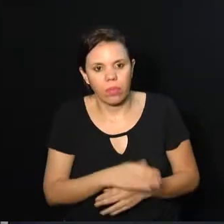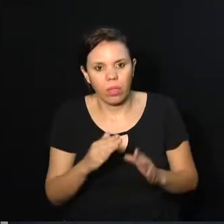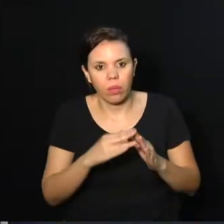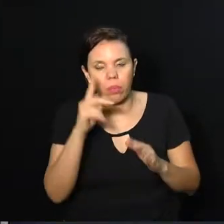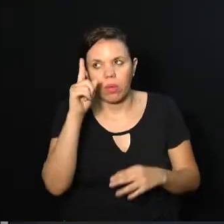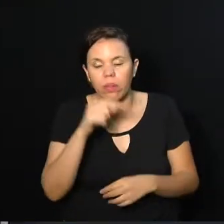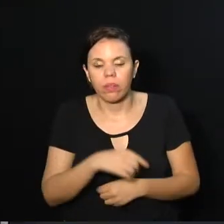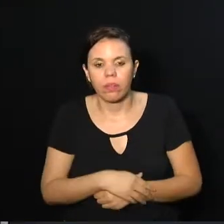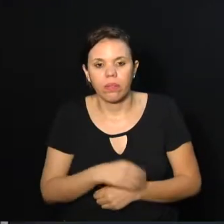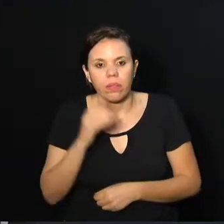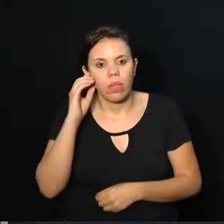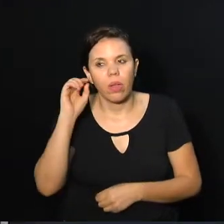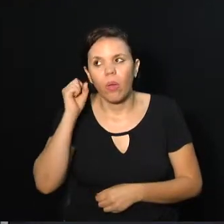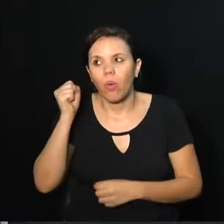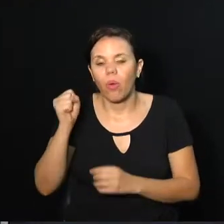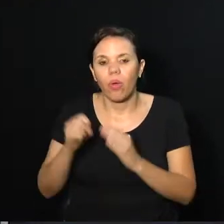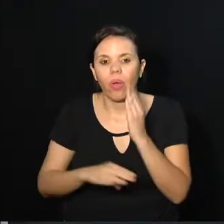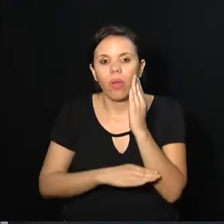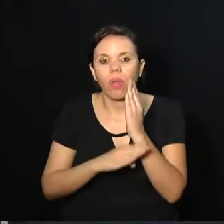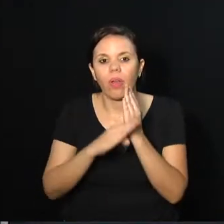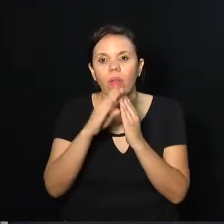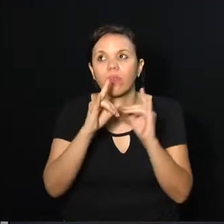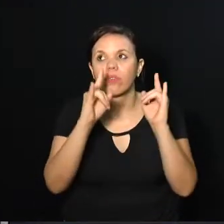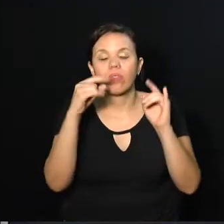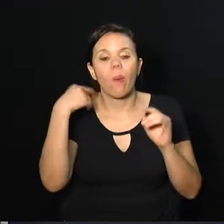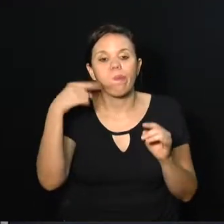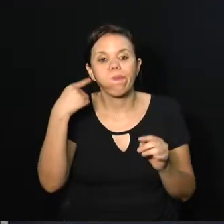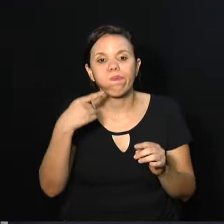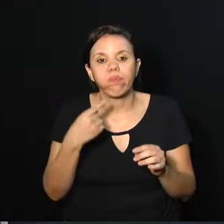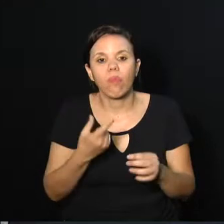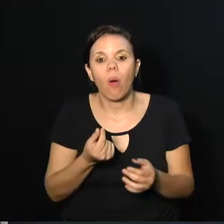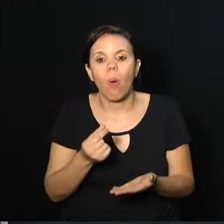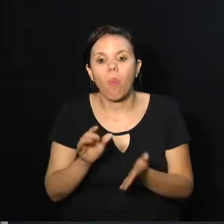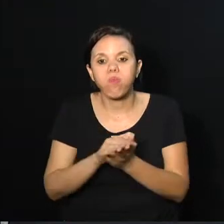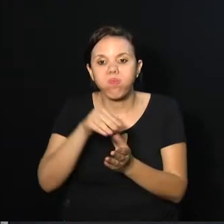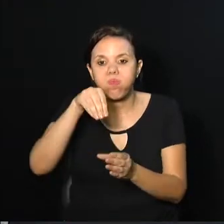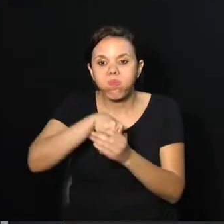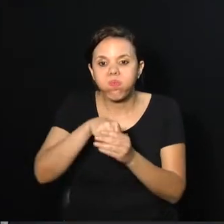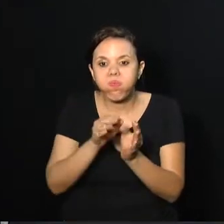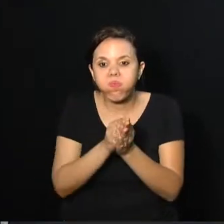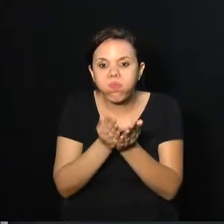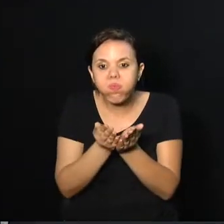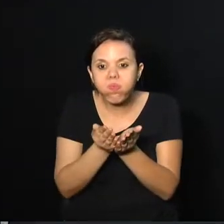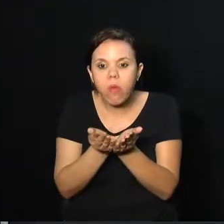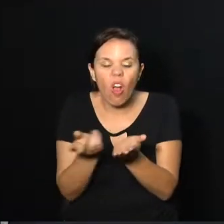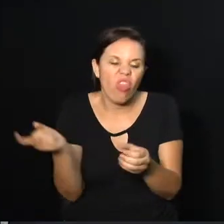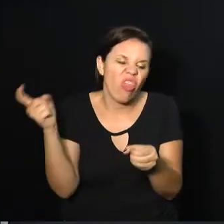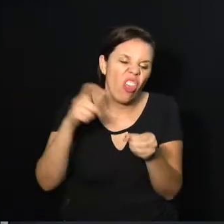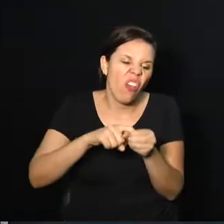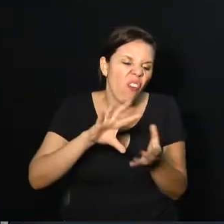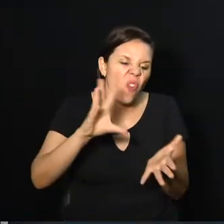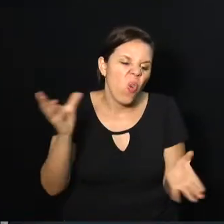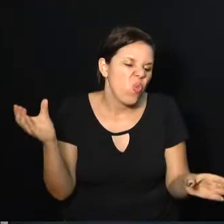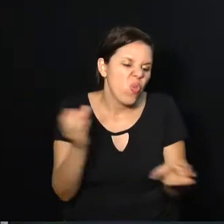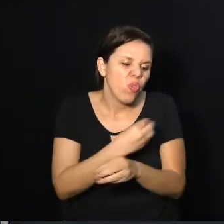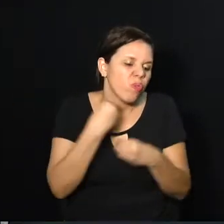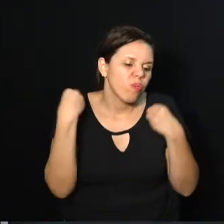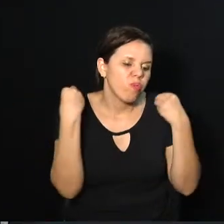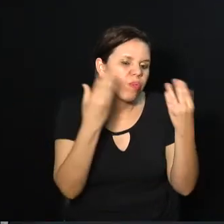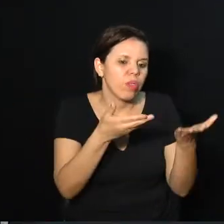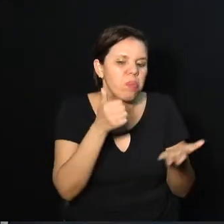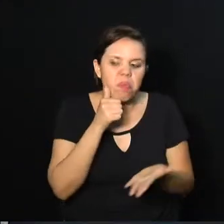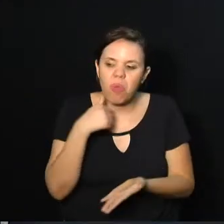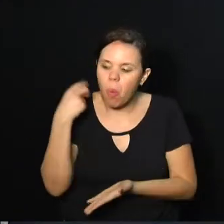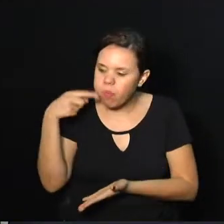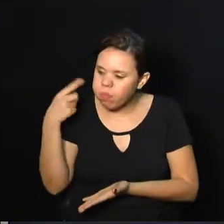lá, tal andar. Chegou lá, era uma advogada. Estava com o dinheiro, tudo, e ele devolveu tudo, sabe? Aí essa senhora falou